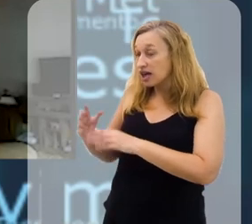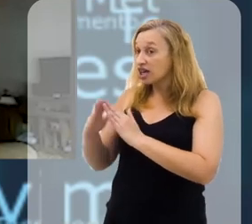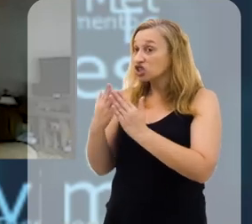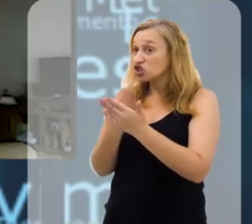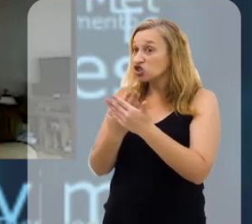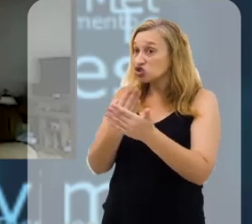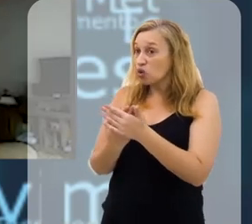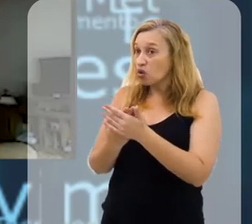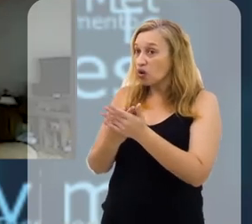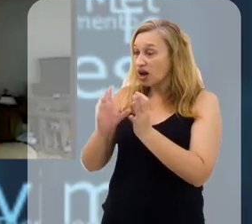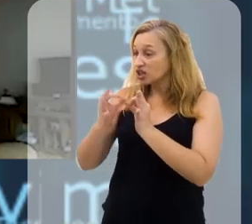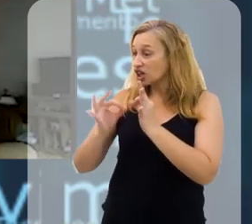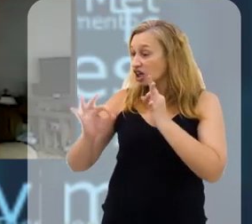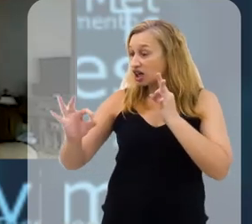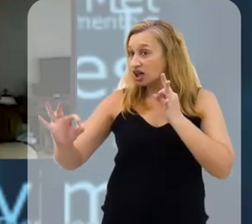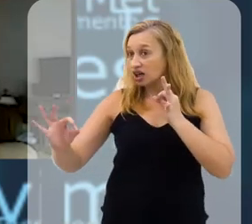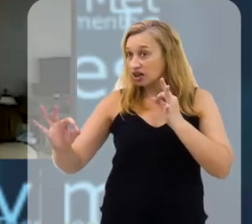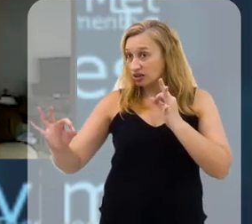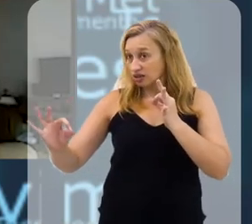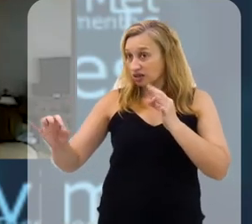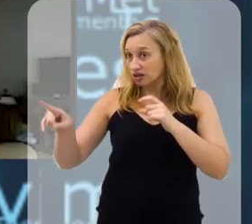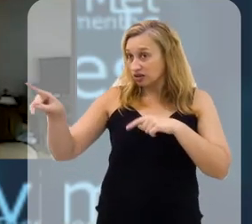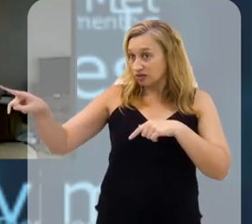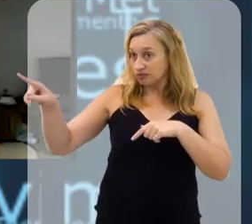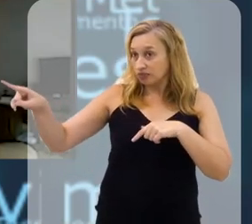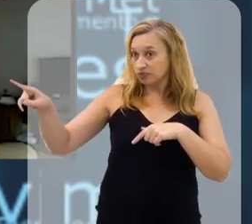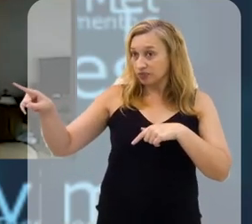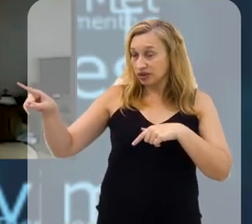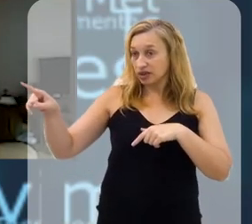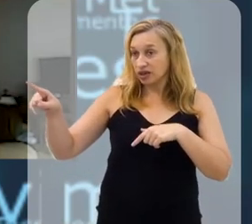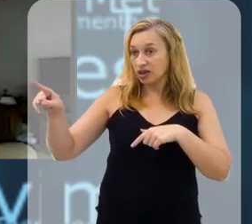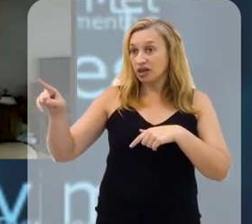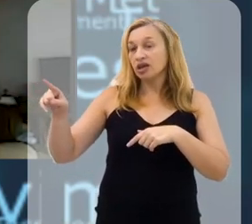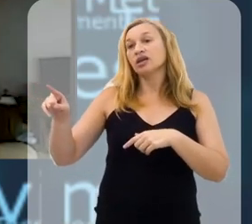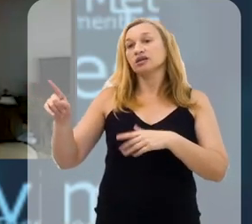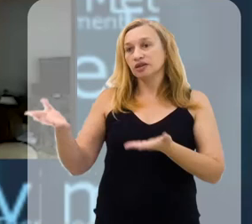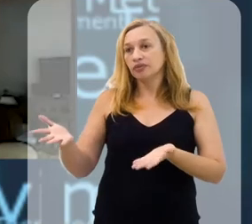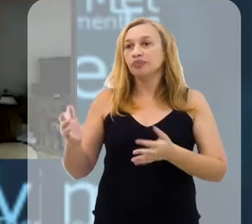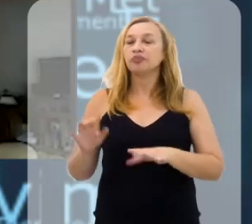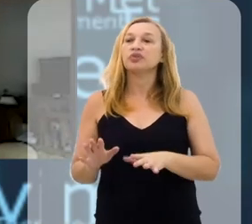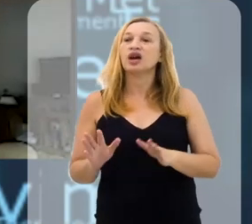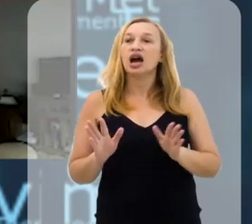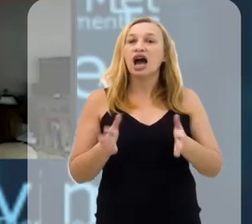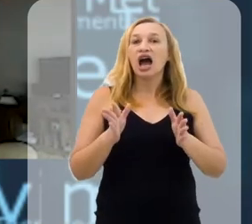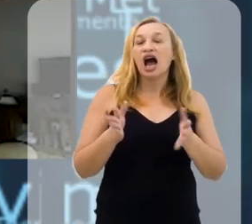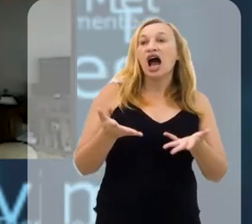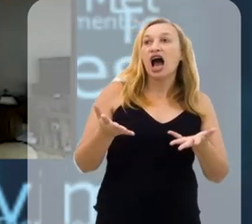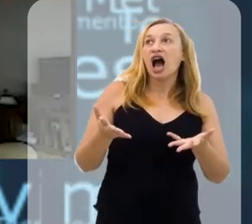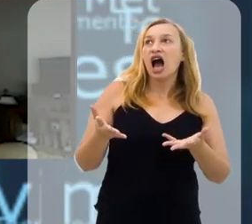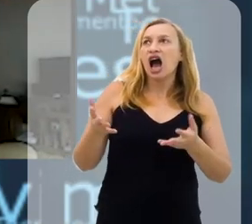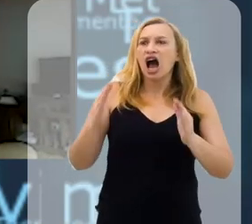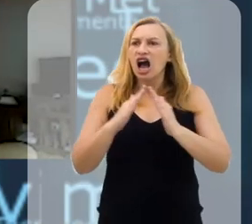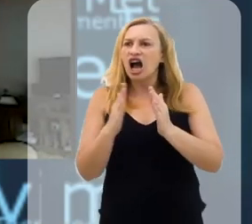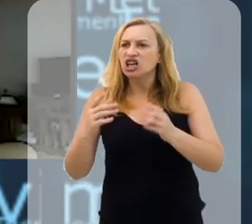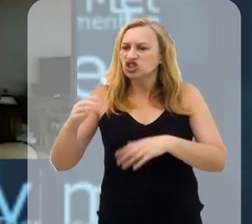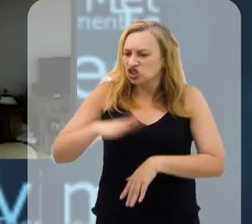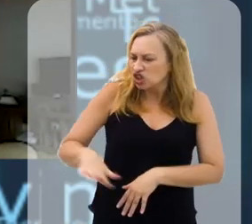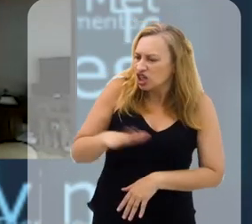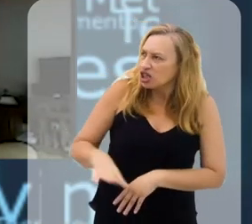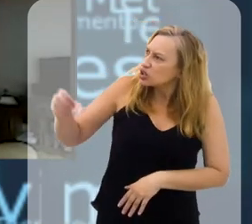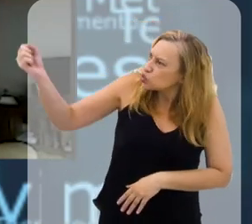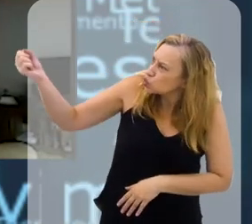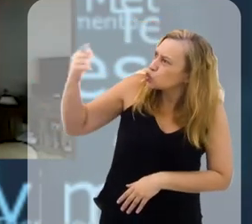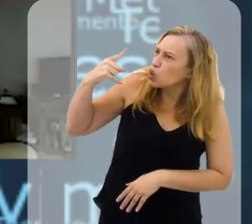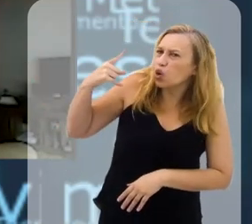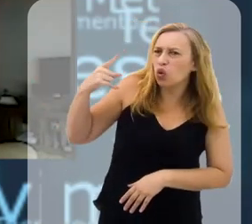que a creche daquelas mães era debaixo de uma sombrinha ali no campo, né? E ali as crianças estavam expostas ao sol,